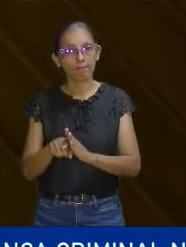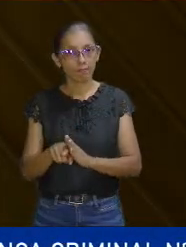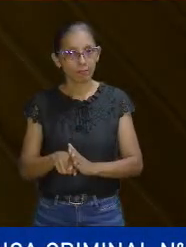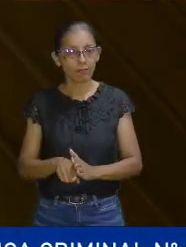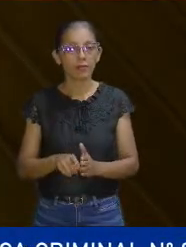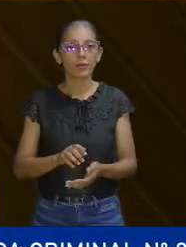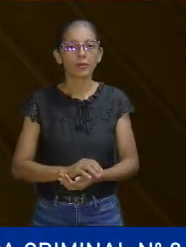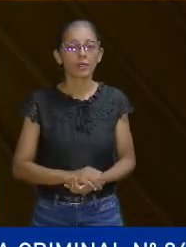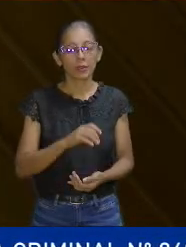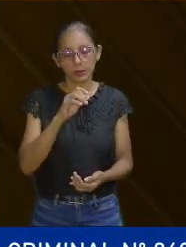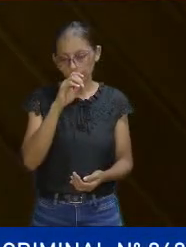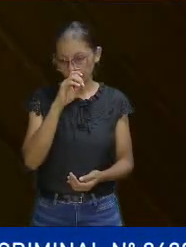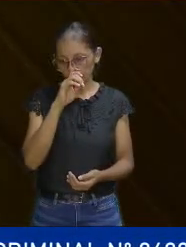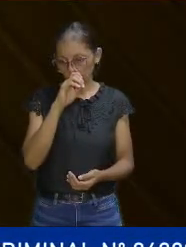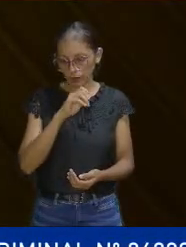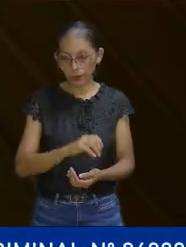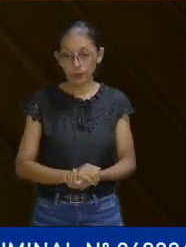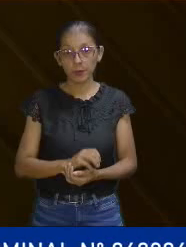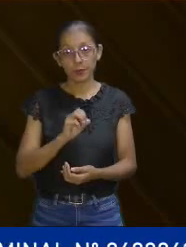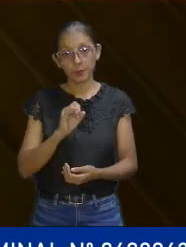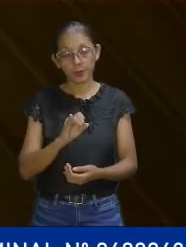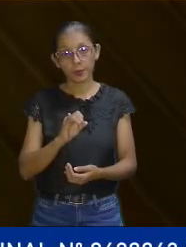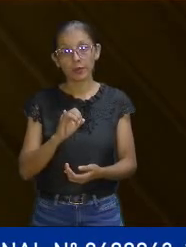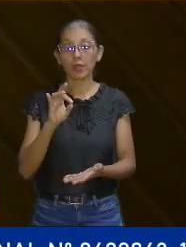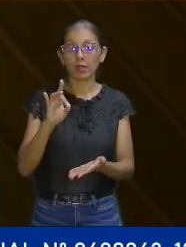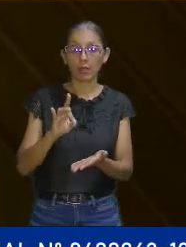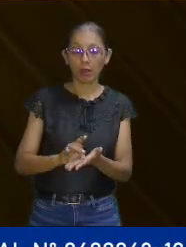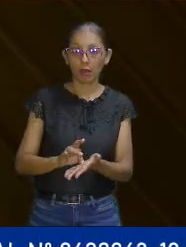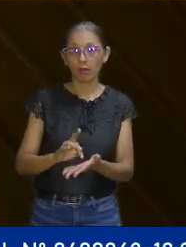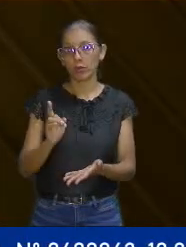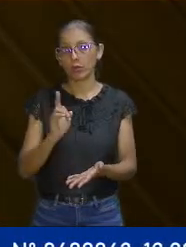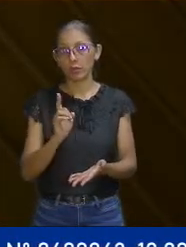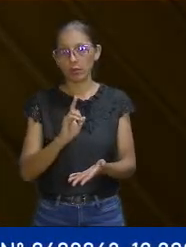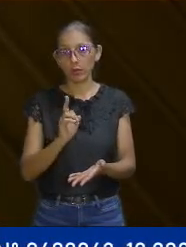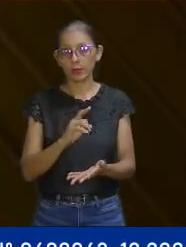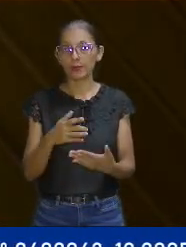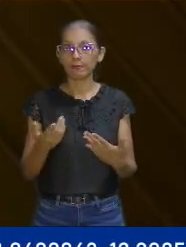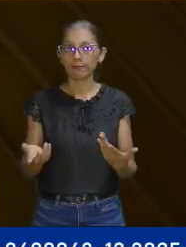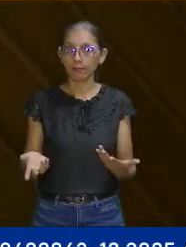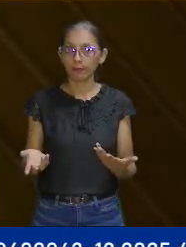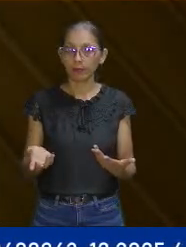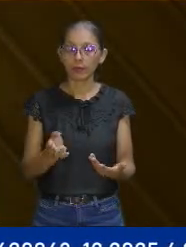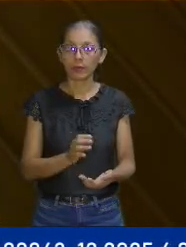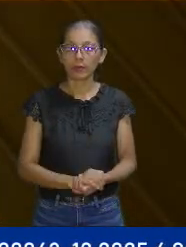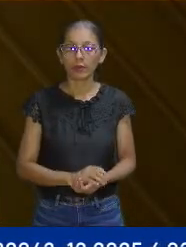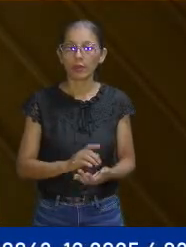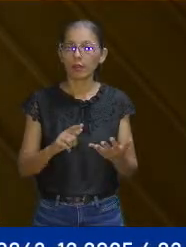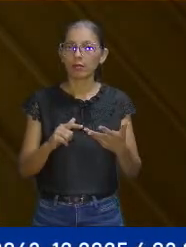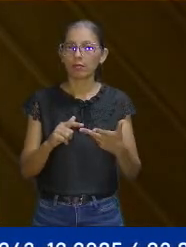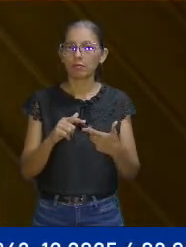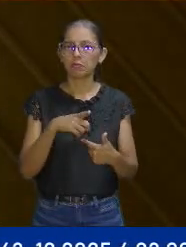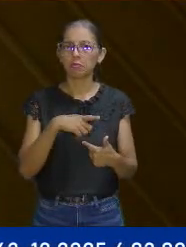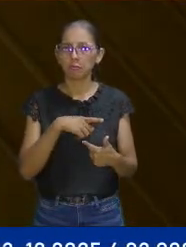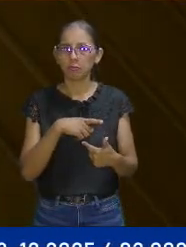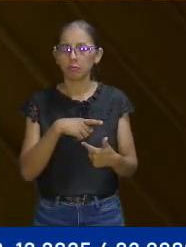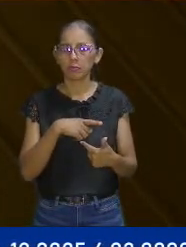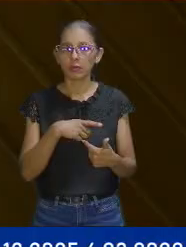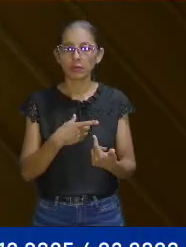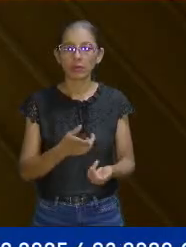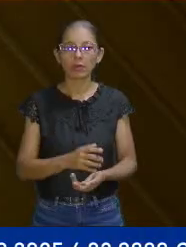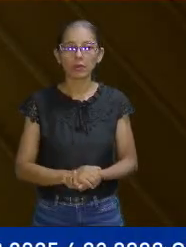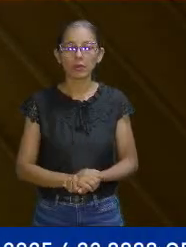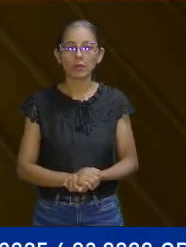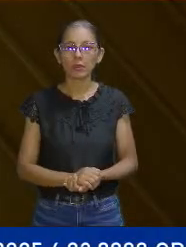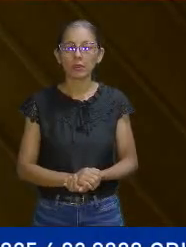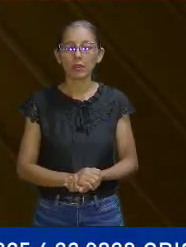a ocorrência e a existência de elementos mínimos que confirmem essa denúncia